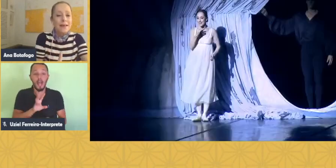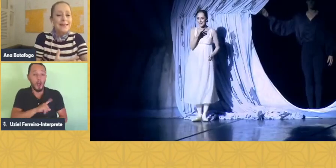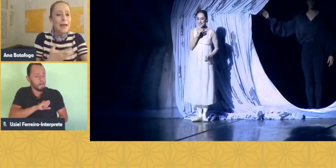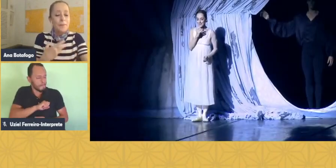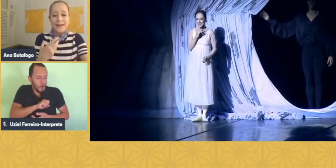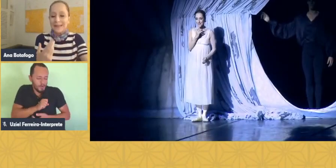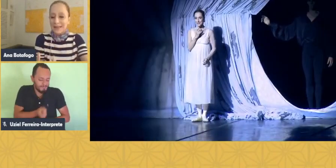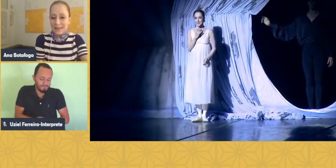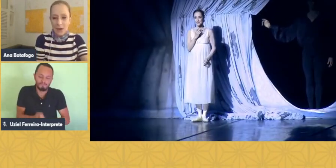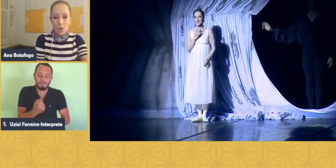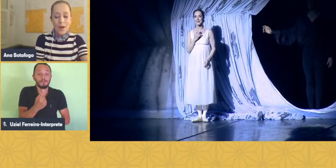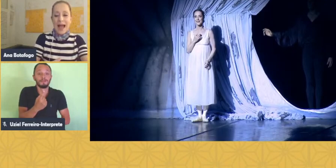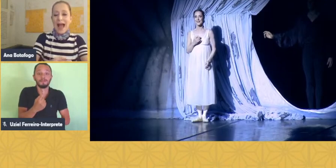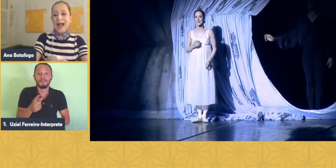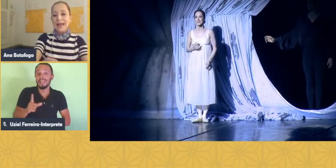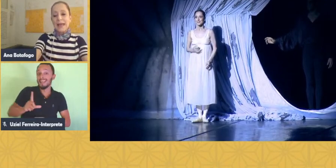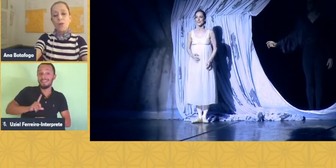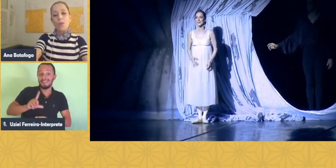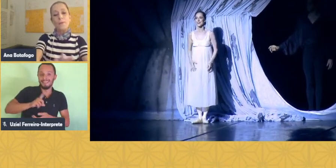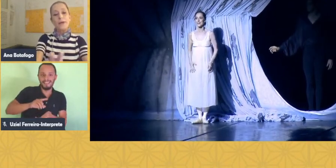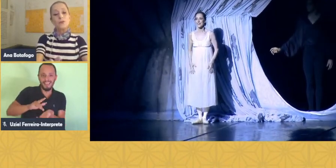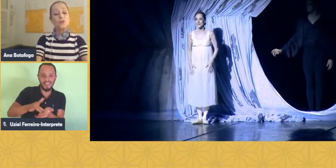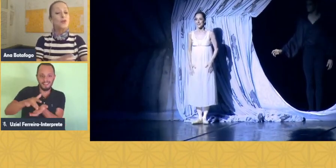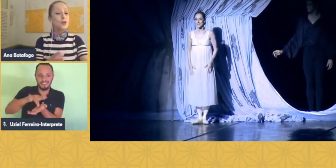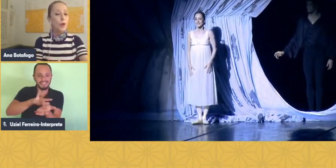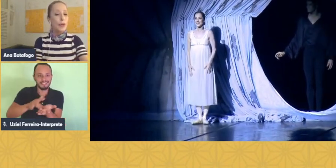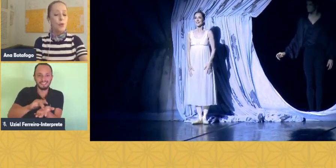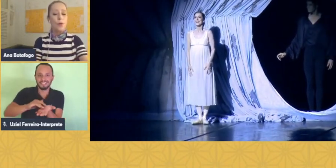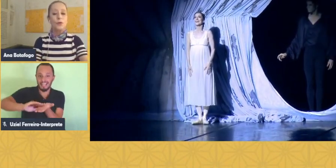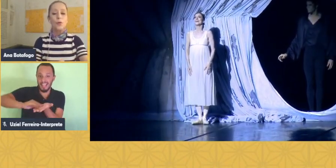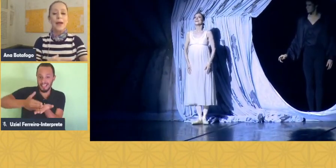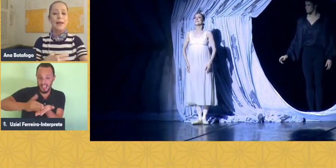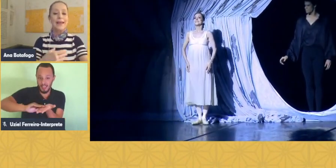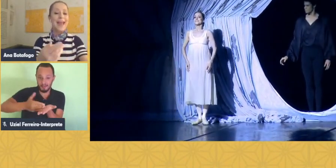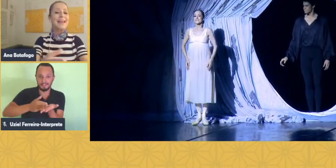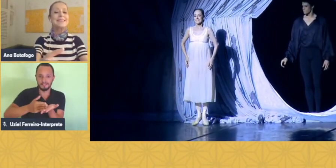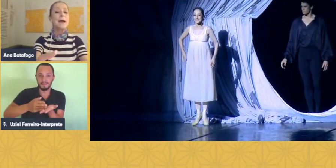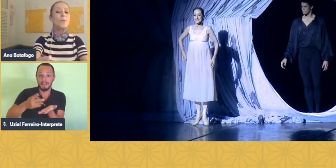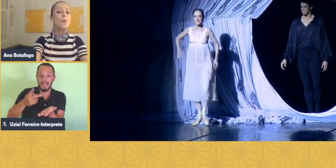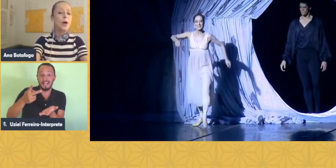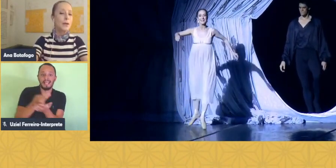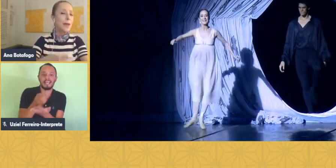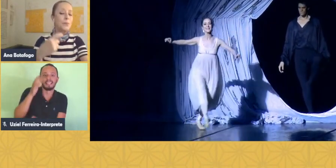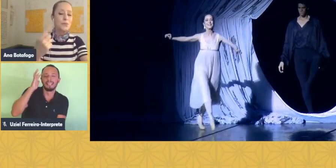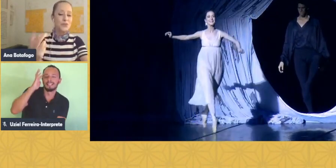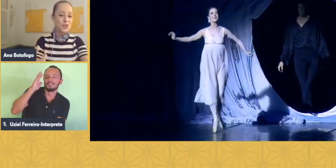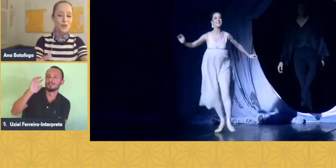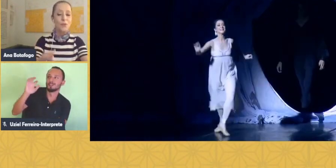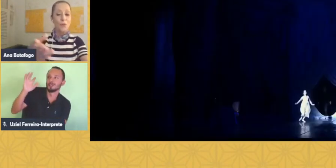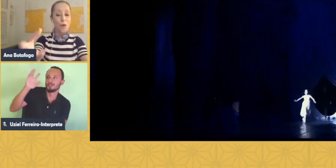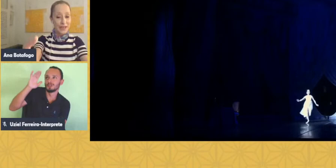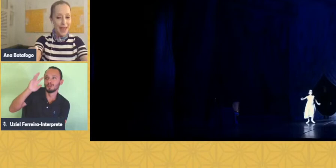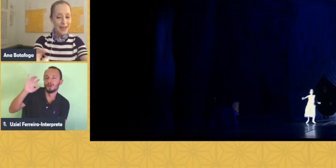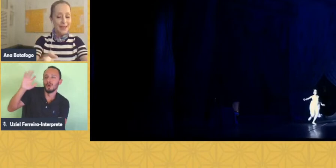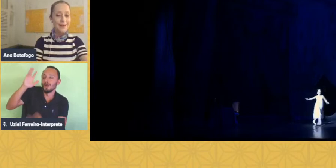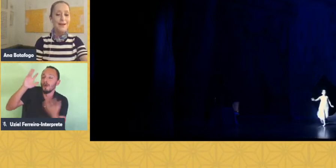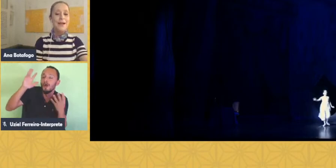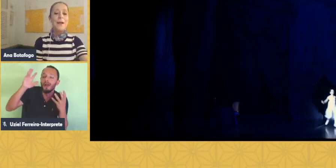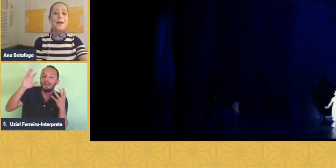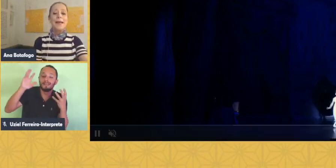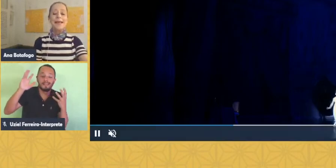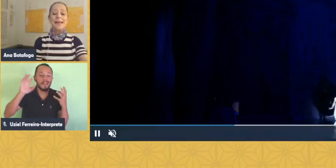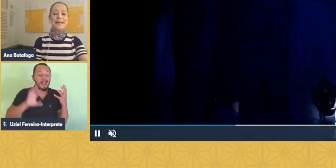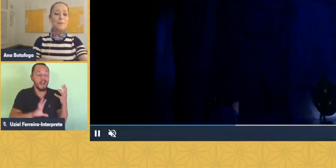muita interpretação aí é um momento do sonho quando ela quer esse amor é impossível com o